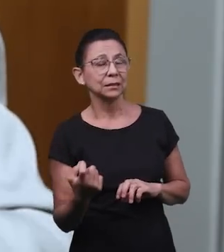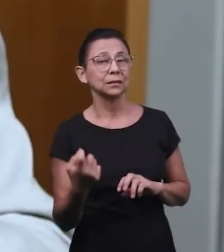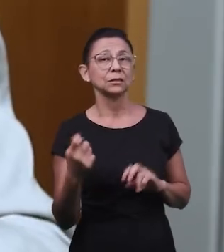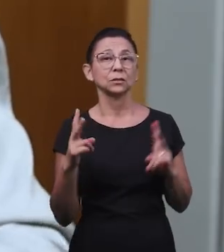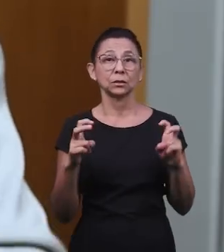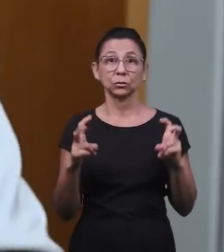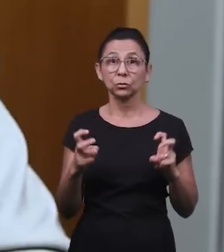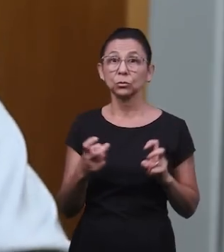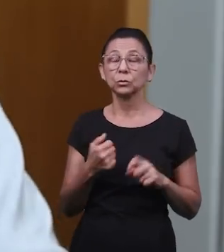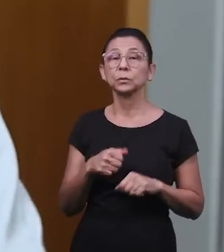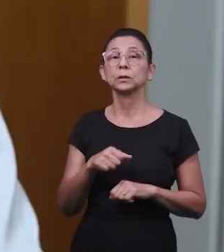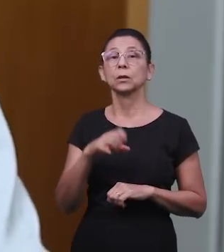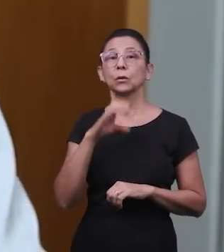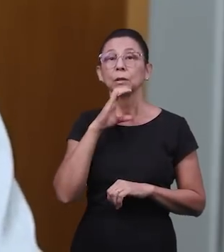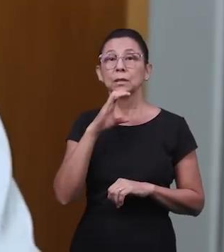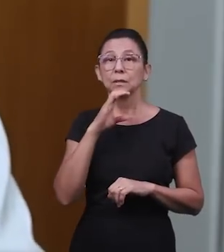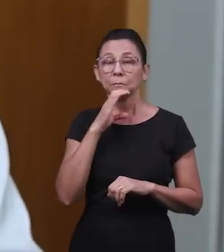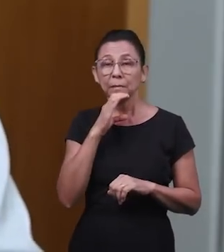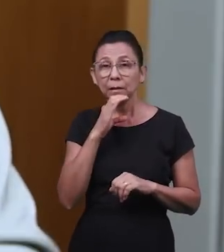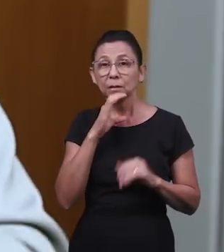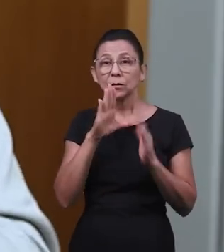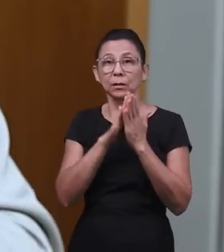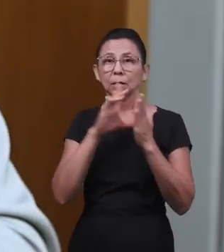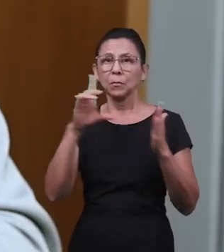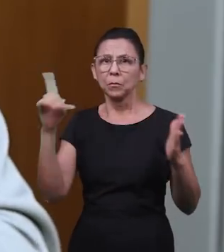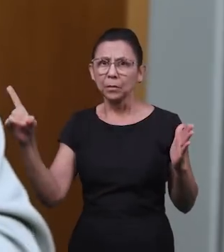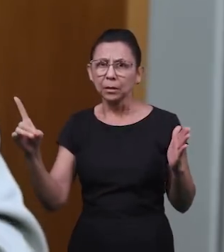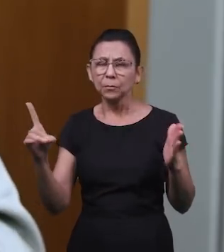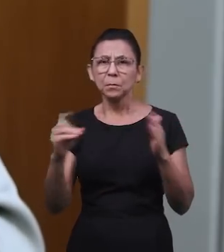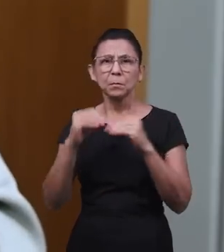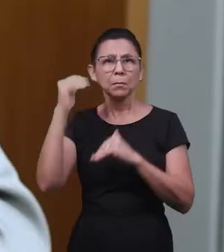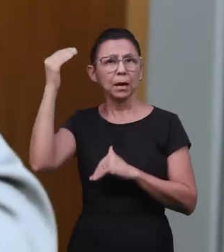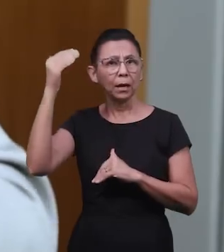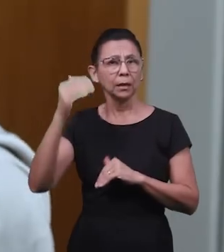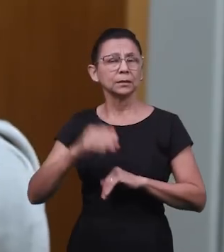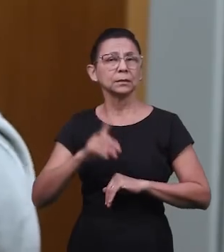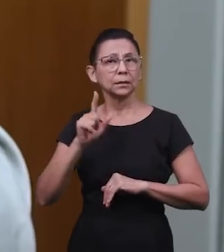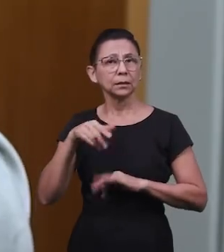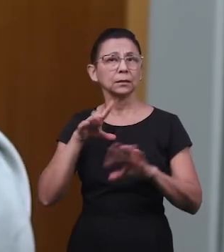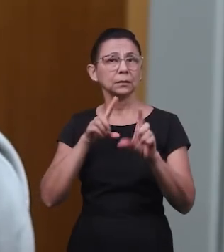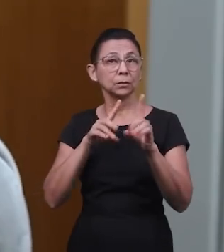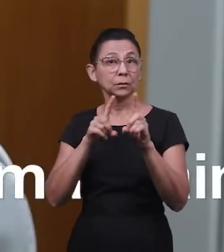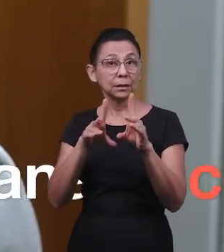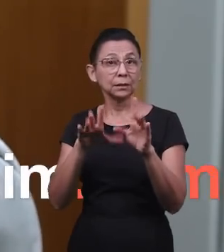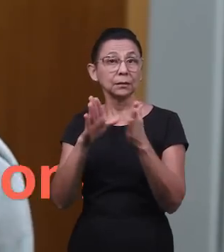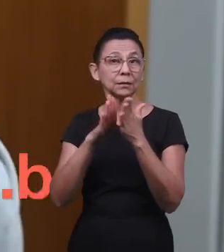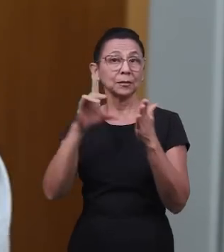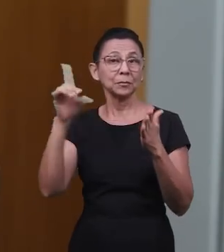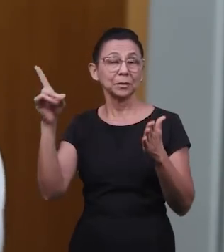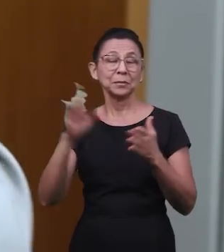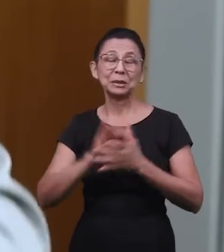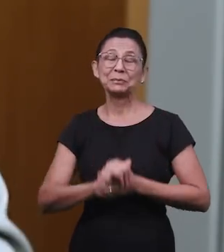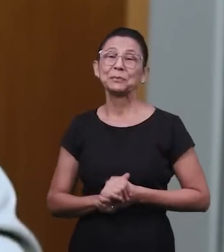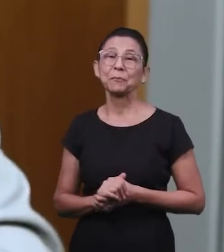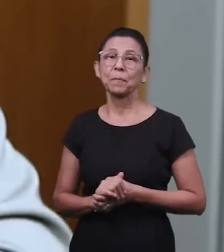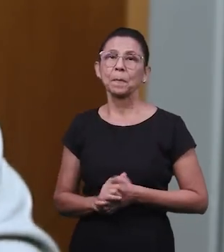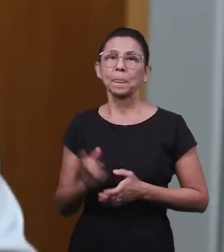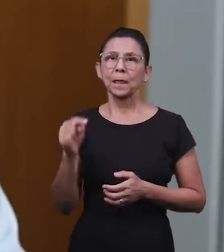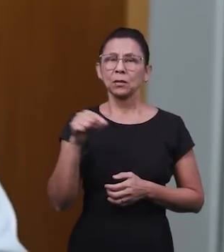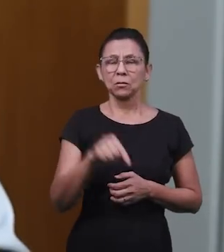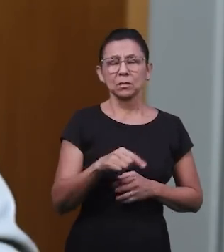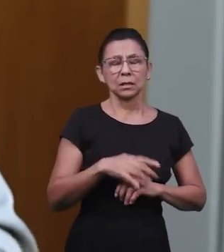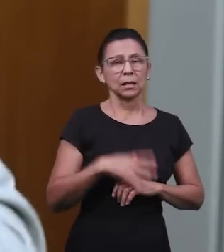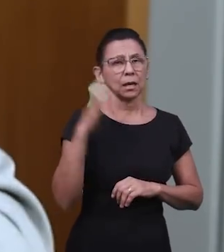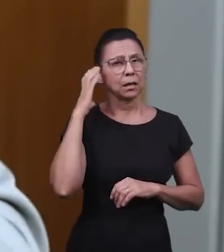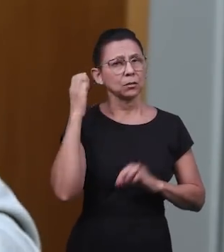você aprofundar o seu conhecimento na palavra do Senhor e naquilo que é a doutrina bíblica. E nós nos falamos aqui pela Rádio Manaim. Você pode estar nos ouvindo